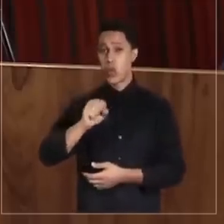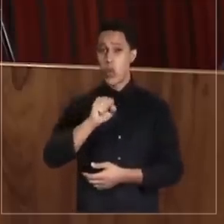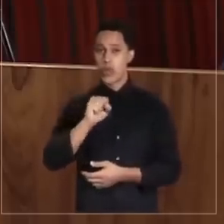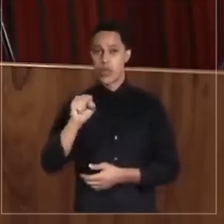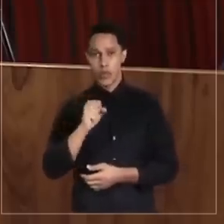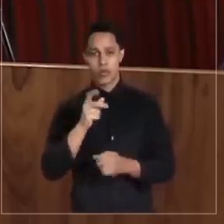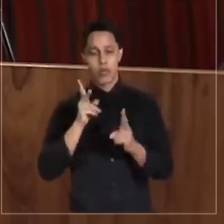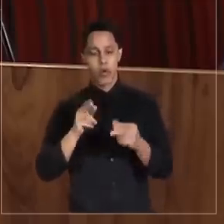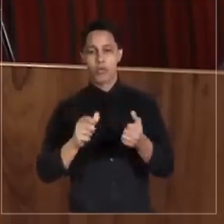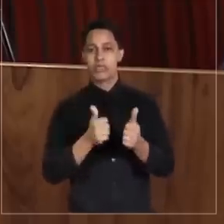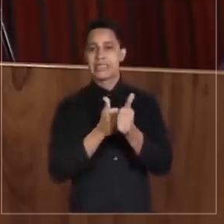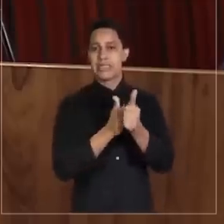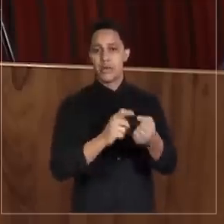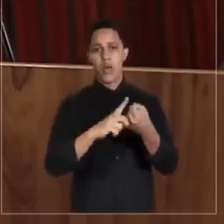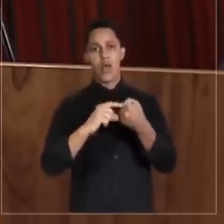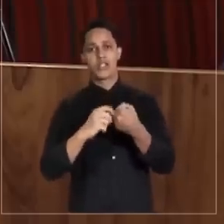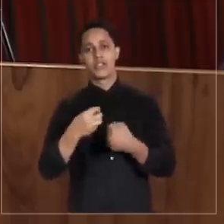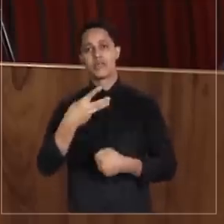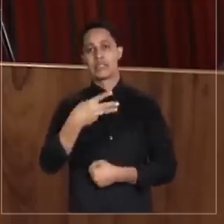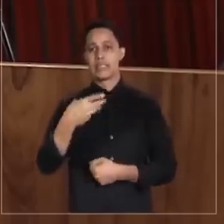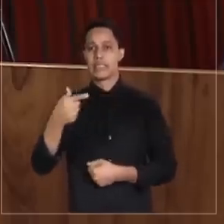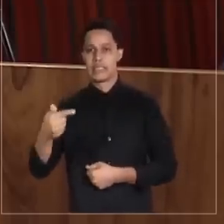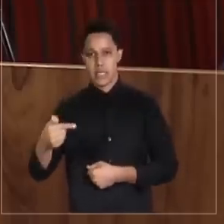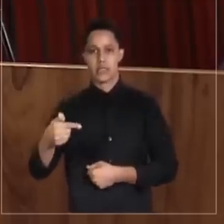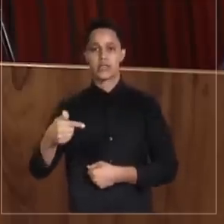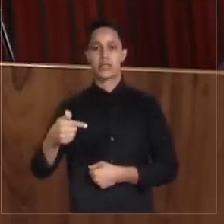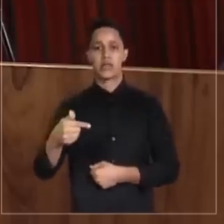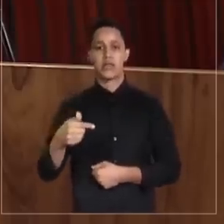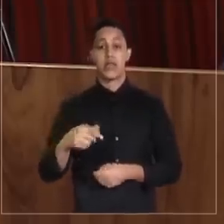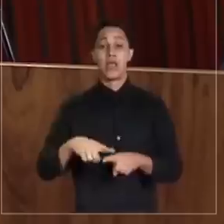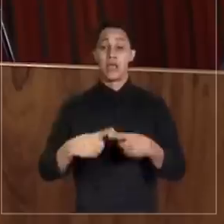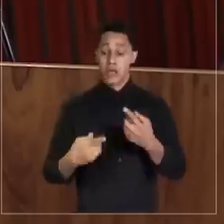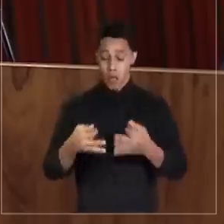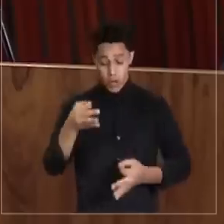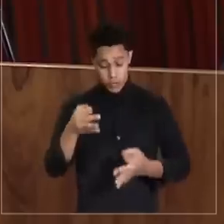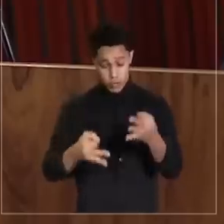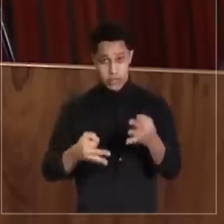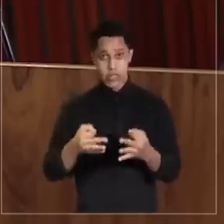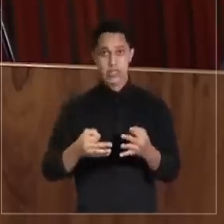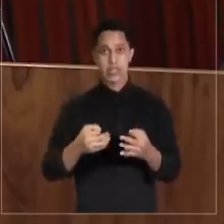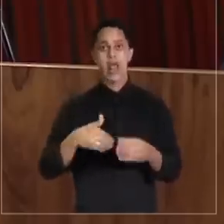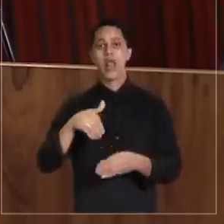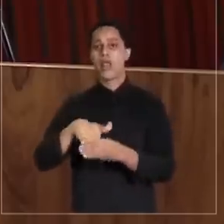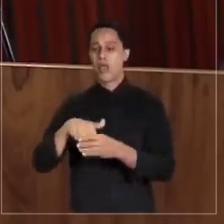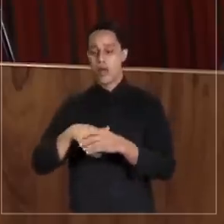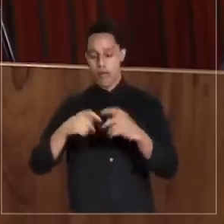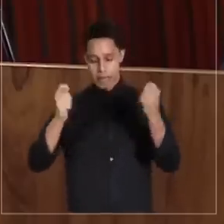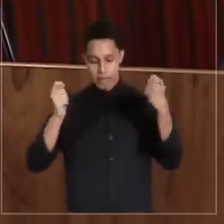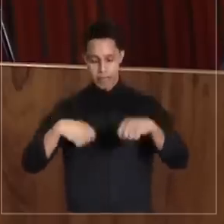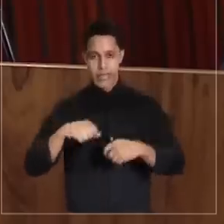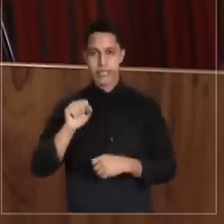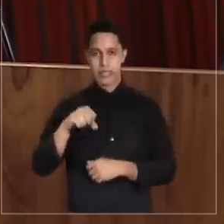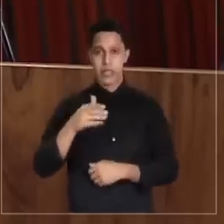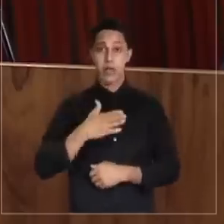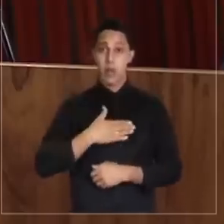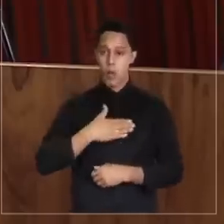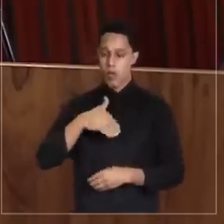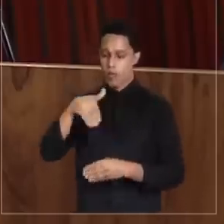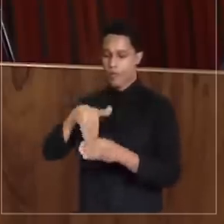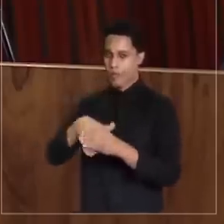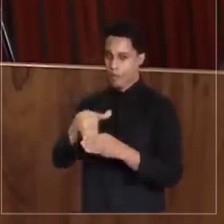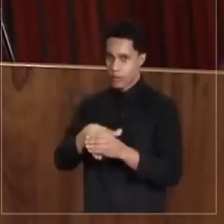artigo 37 da Constituição. Portanto, a Justiça Eleitoral é competente e, em meu voto, senhor presidente, senhores